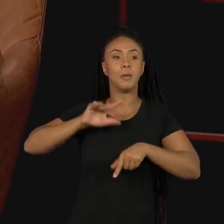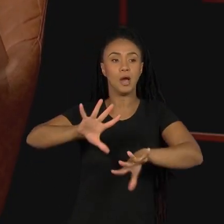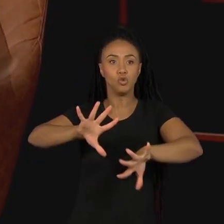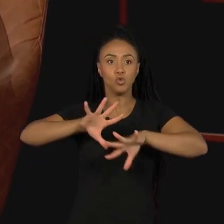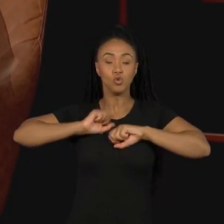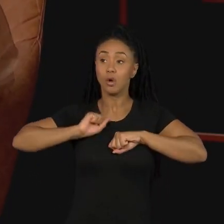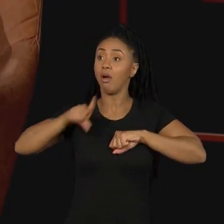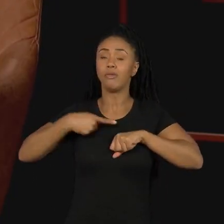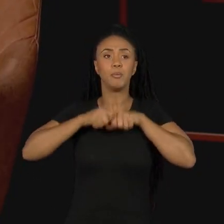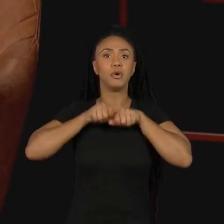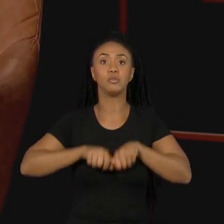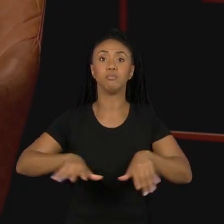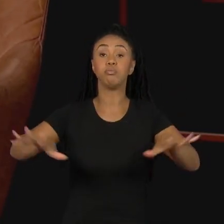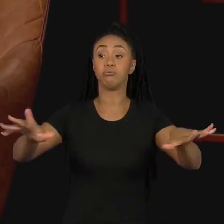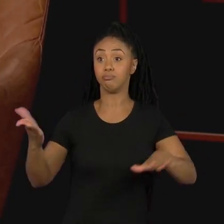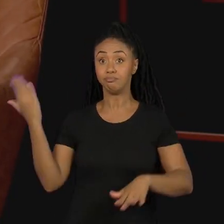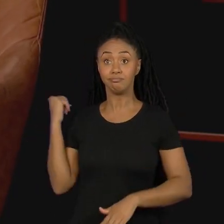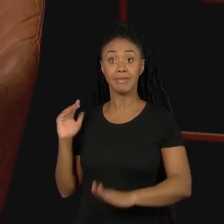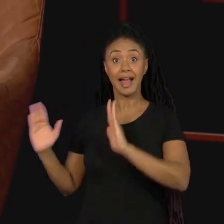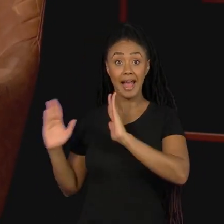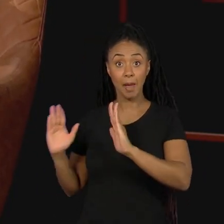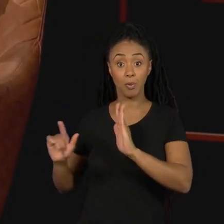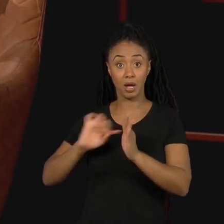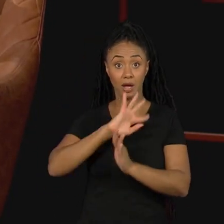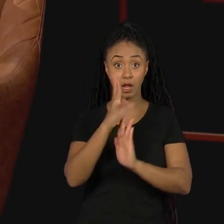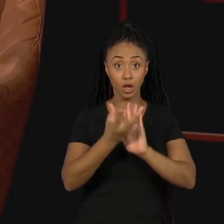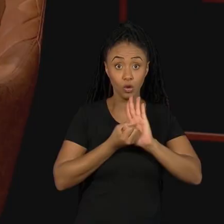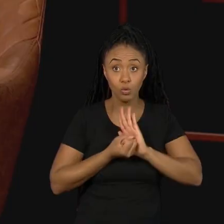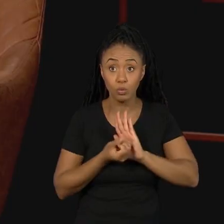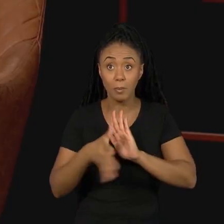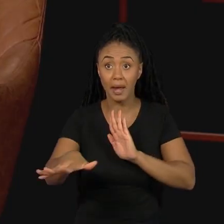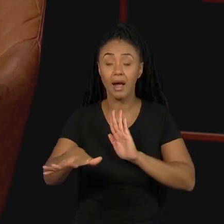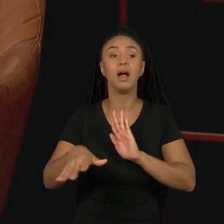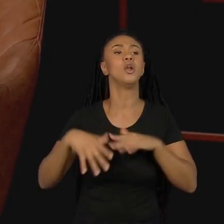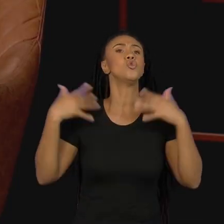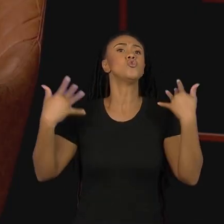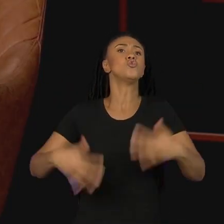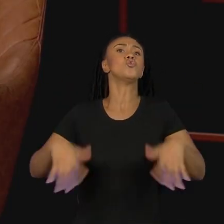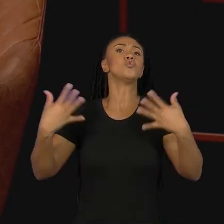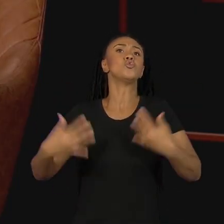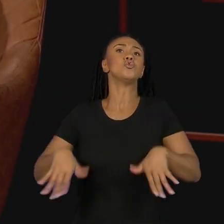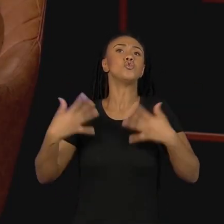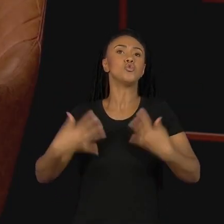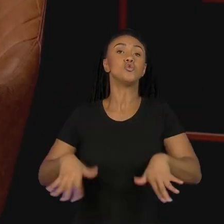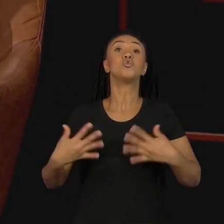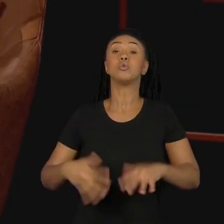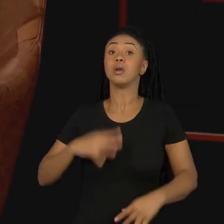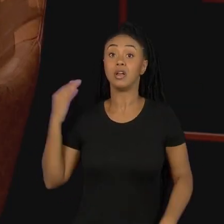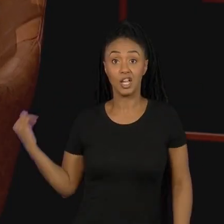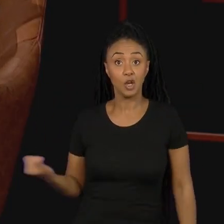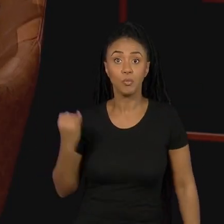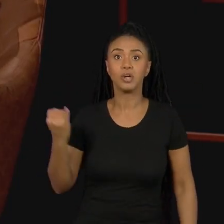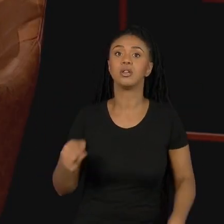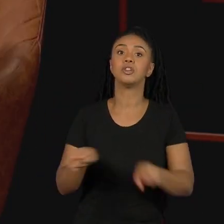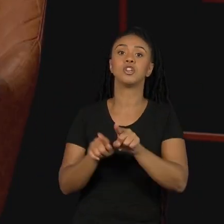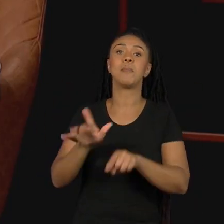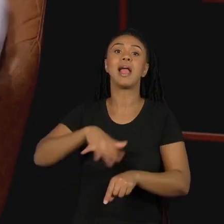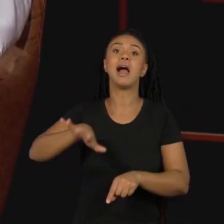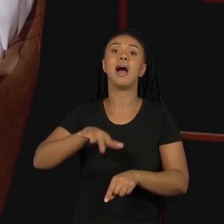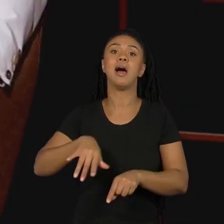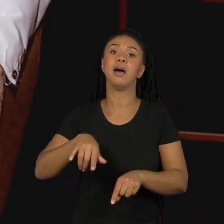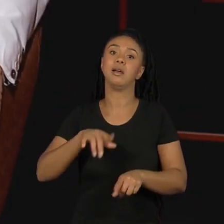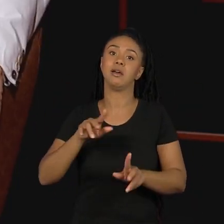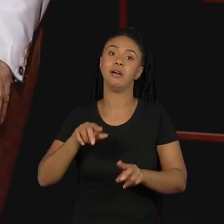bom nesse período, quando a Tropicália também, que finalmente alguém que dá importância às artes visuais. Porque,